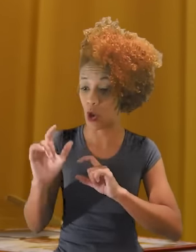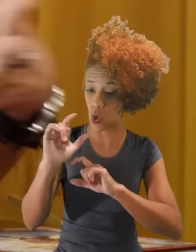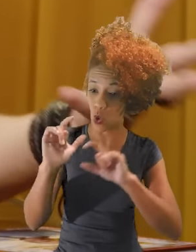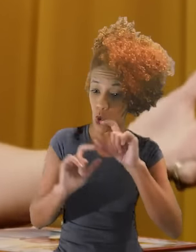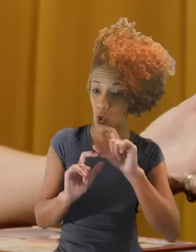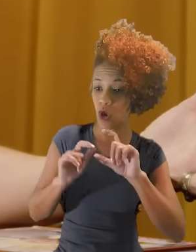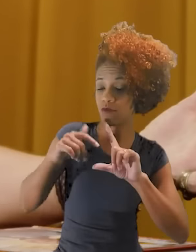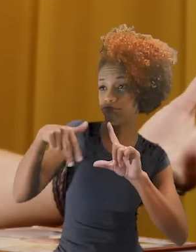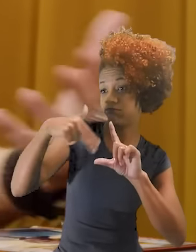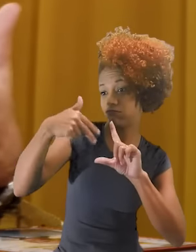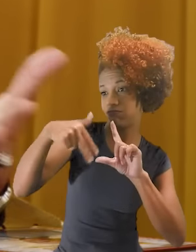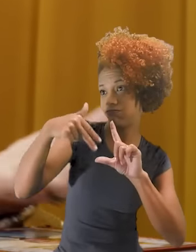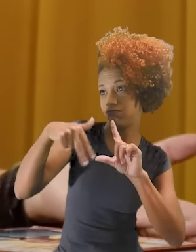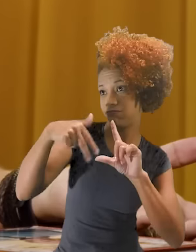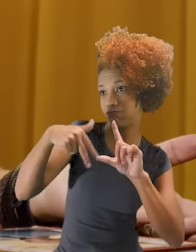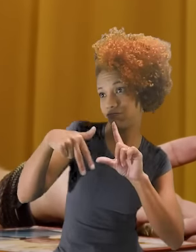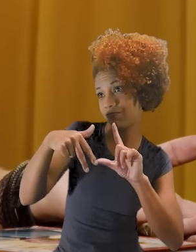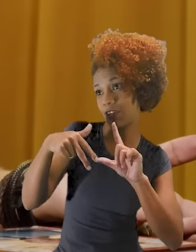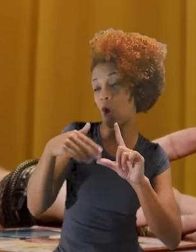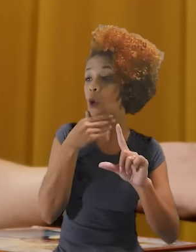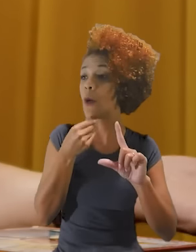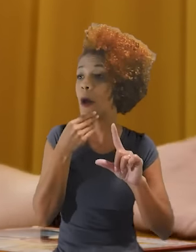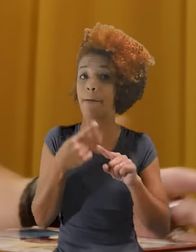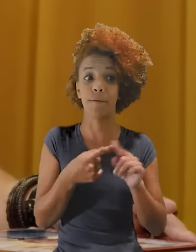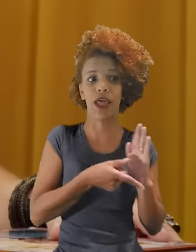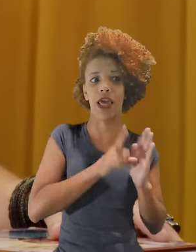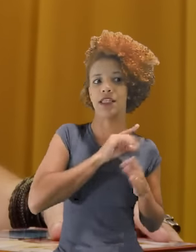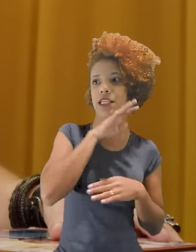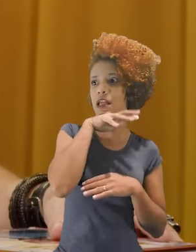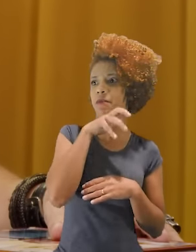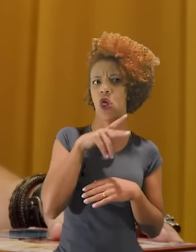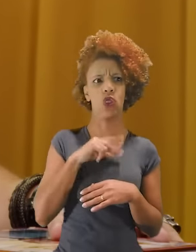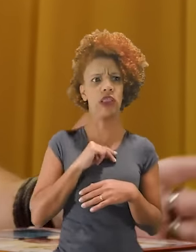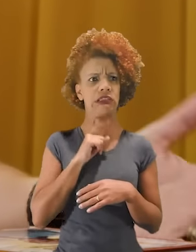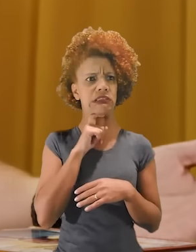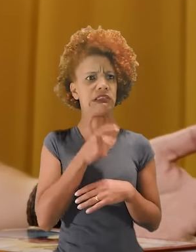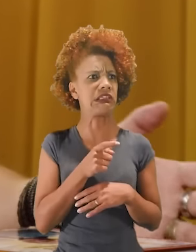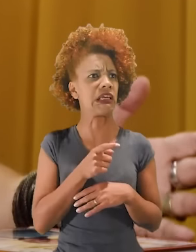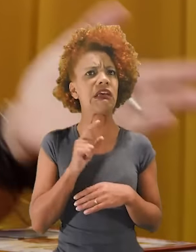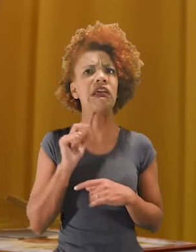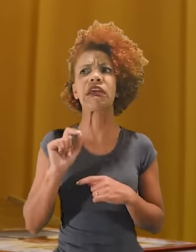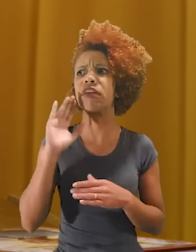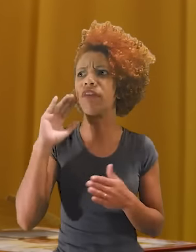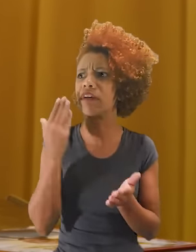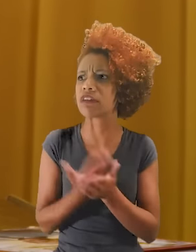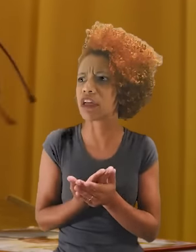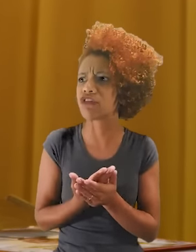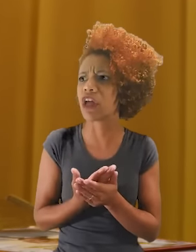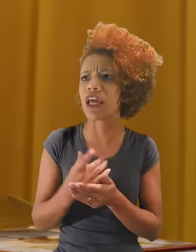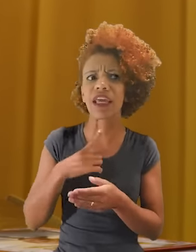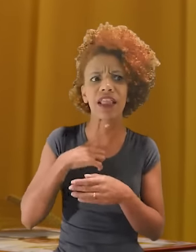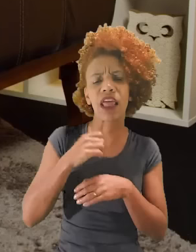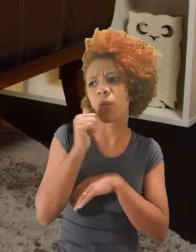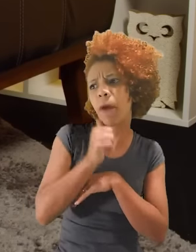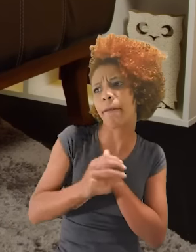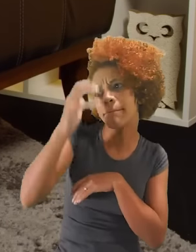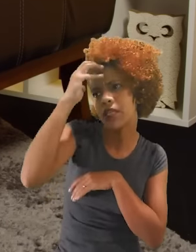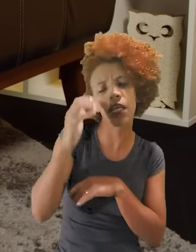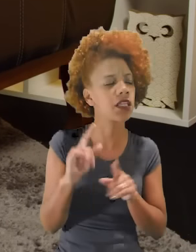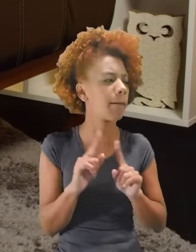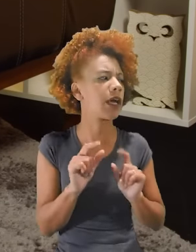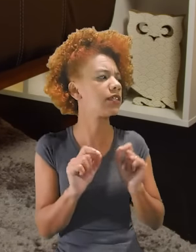seres humanos. Porque até então nós só animais. Misturou. Então você imagina o cara falar, pô, ninguém, cara, quem é que vai acreditar que tem uma princesa? Mas quem que era o